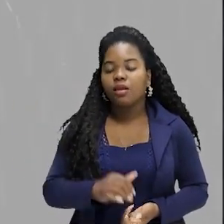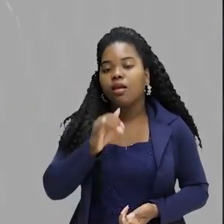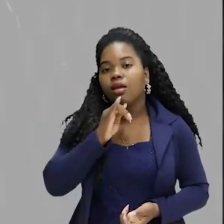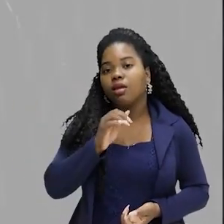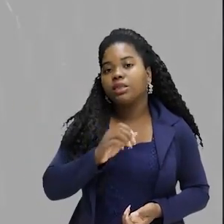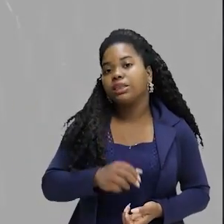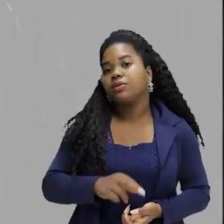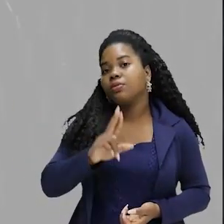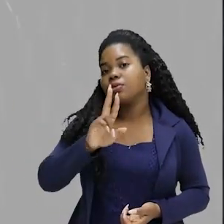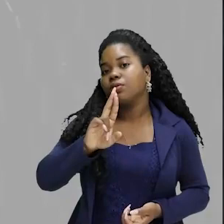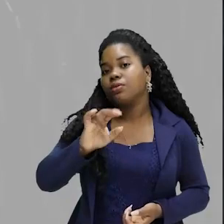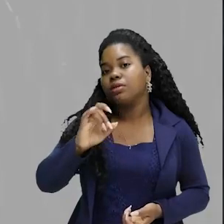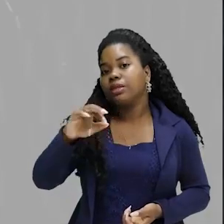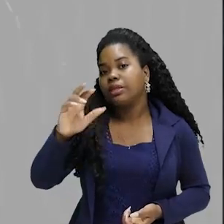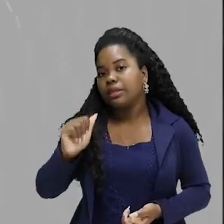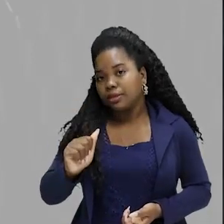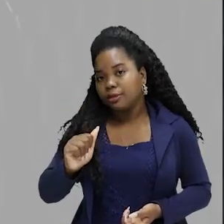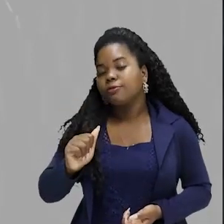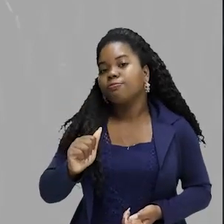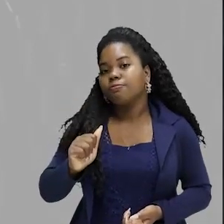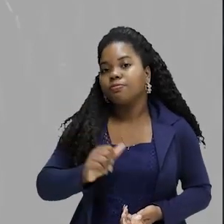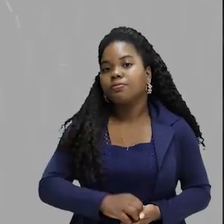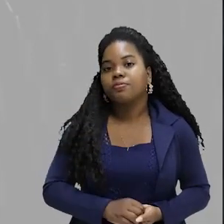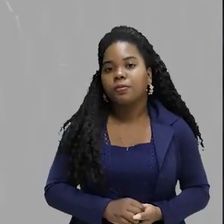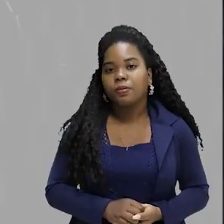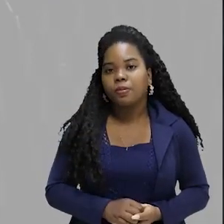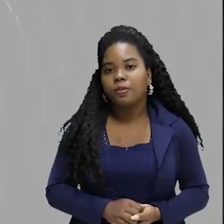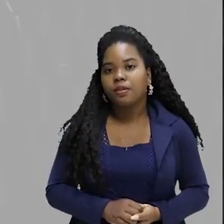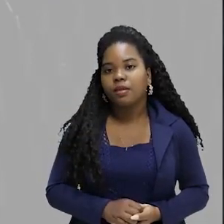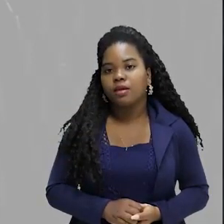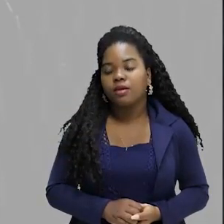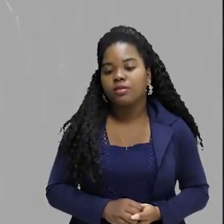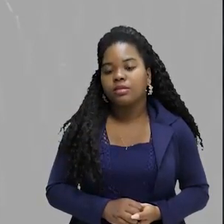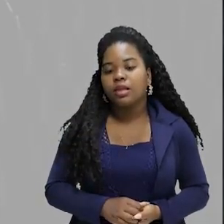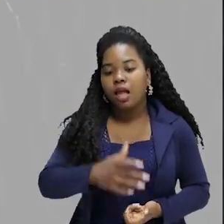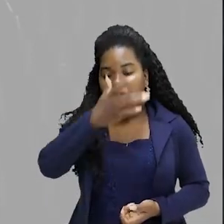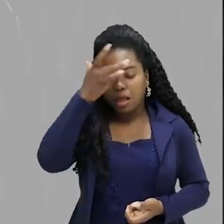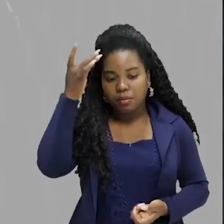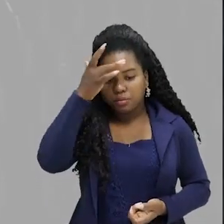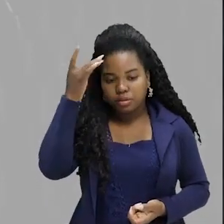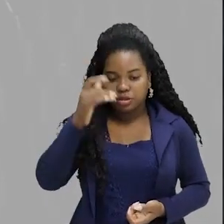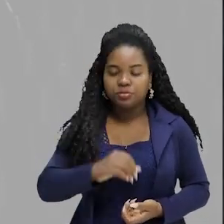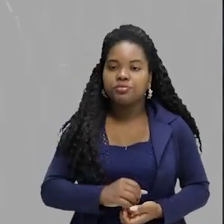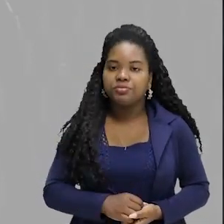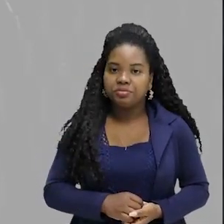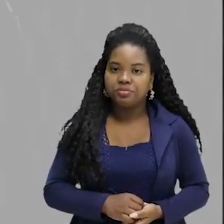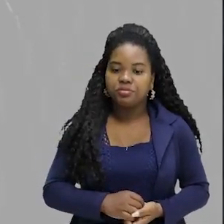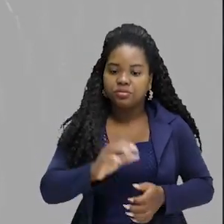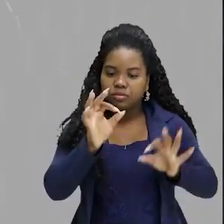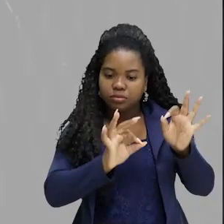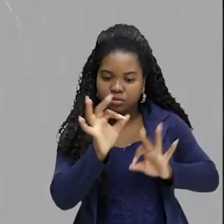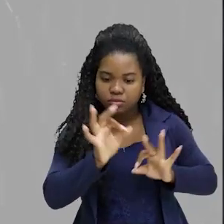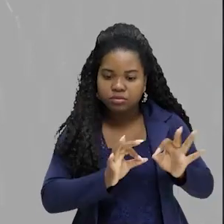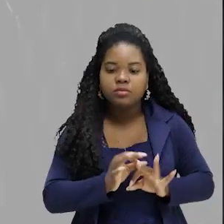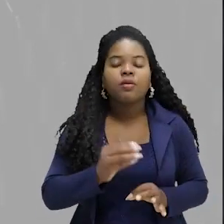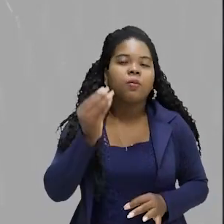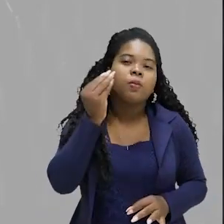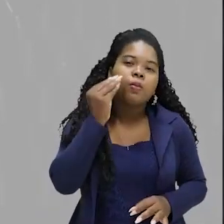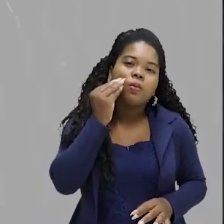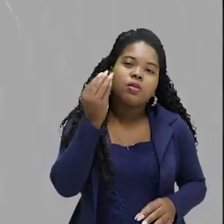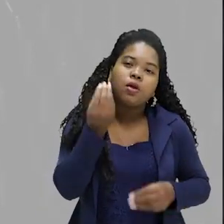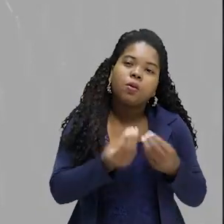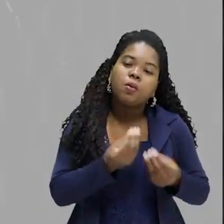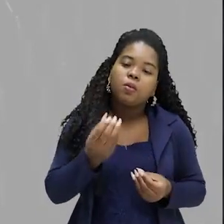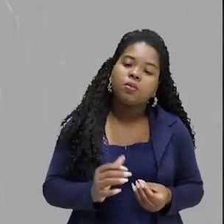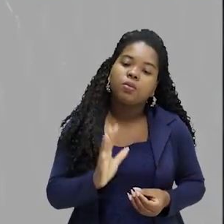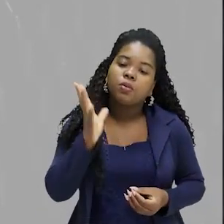né? O farmacêutico ou o bioquímico, ele vai fazer esse processo, vai fazer esse teste para ver